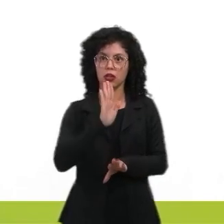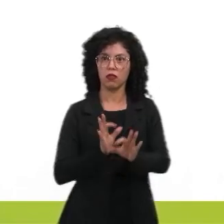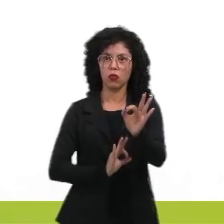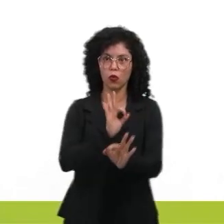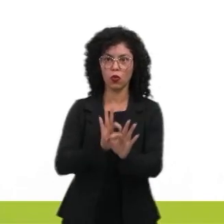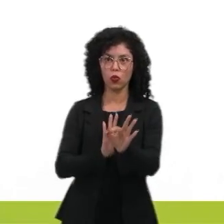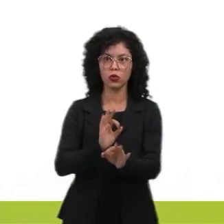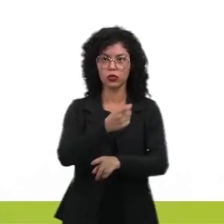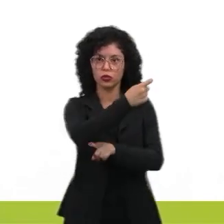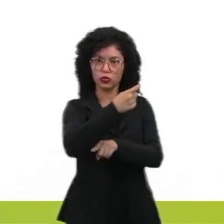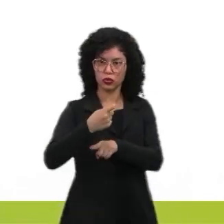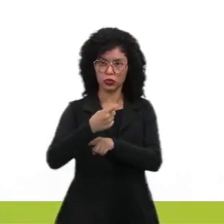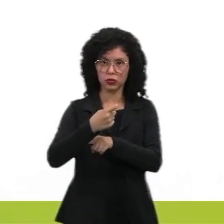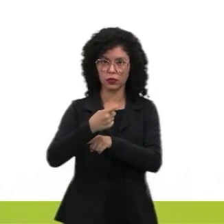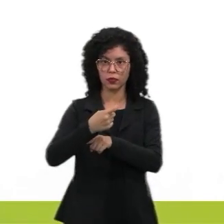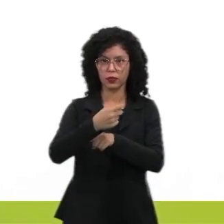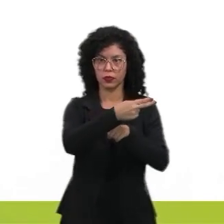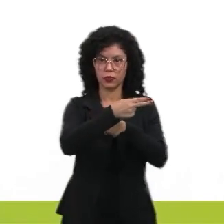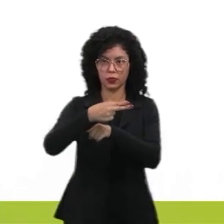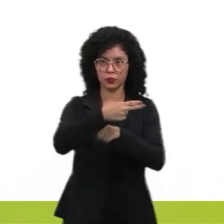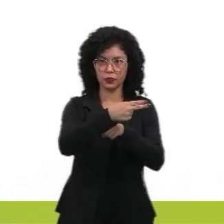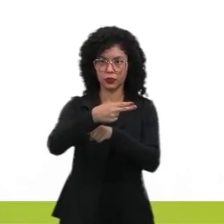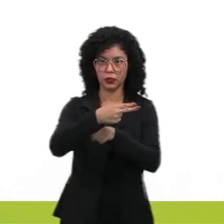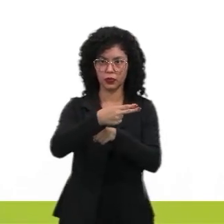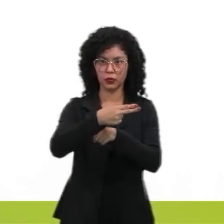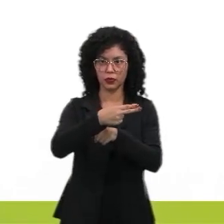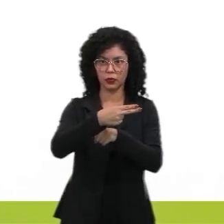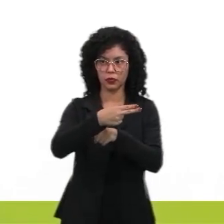assim, ó, x está para